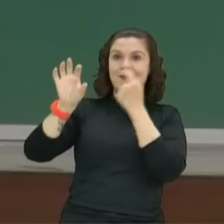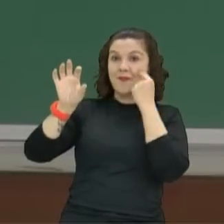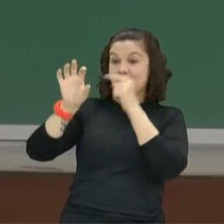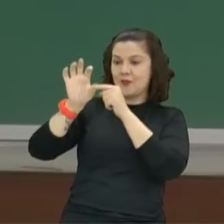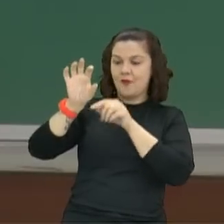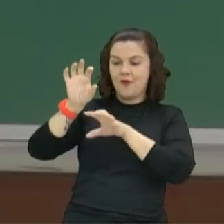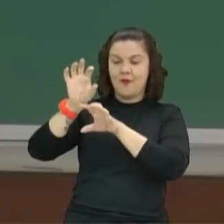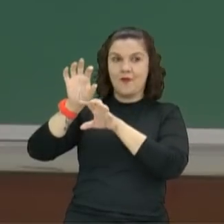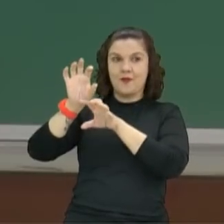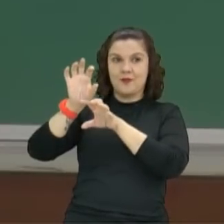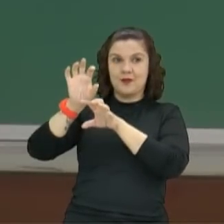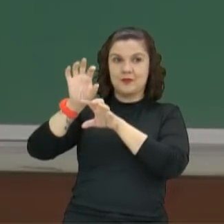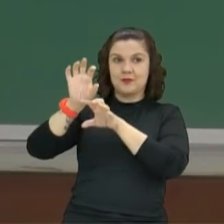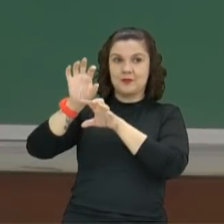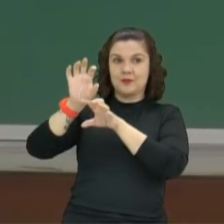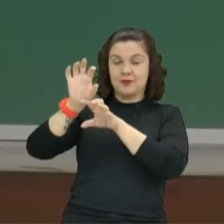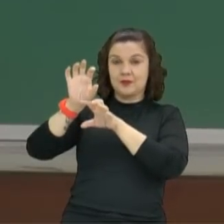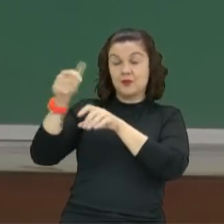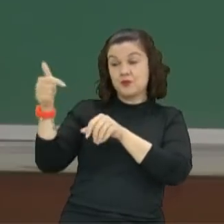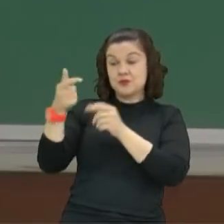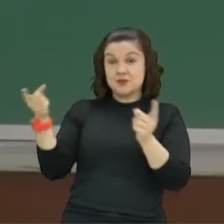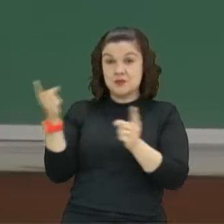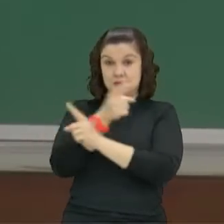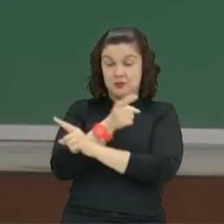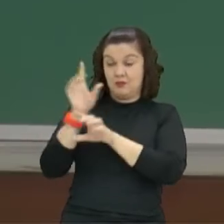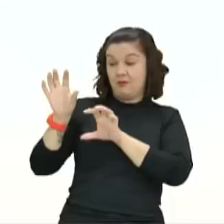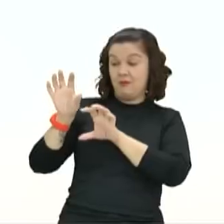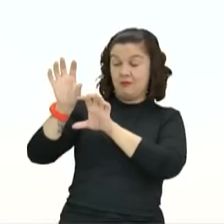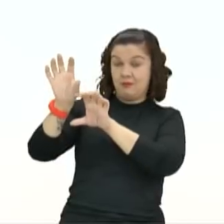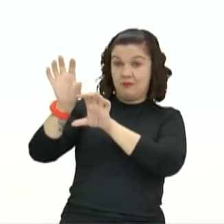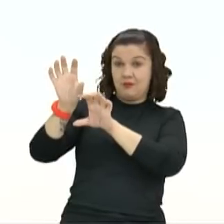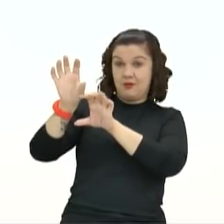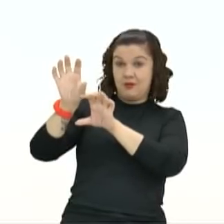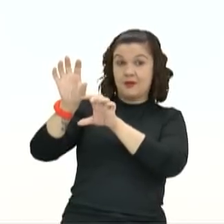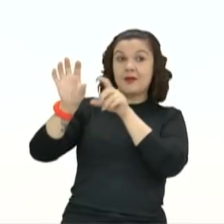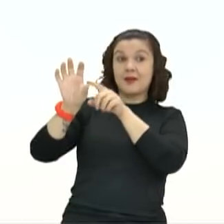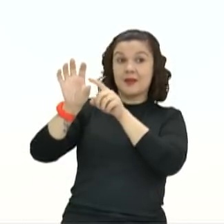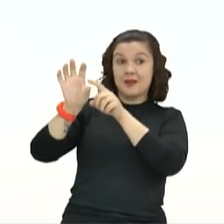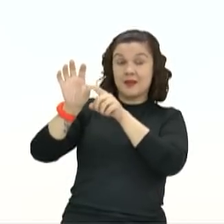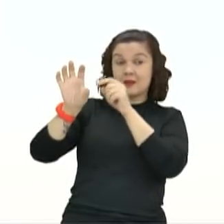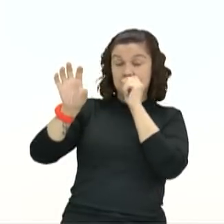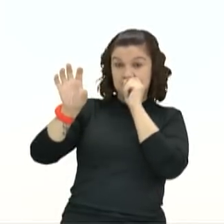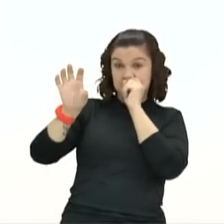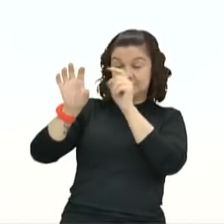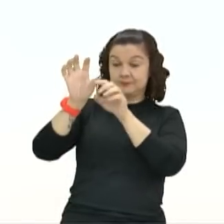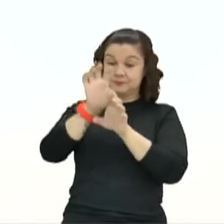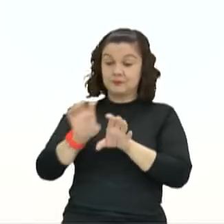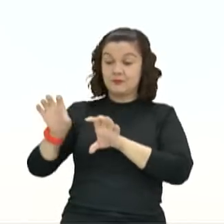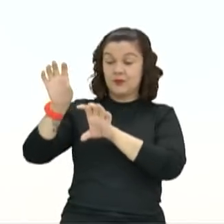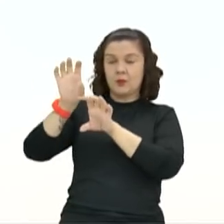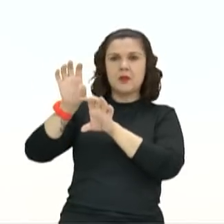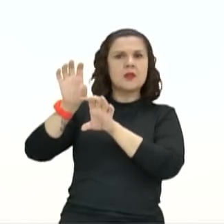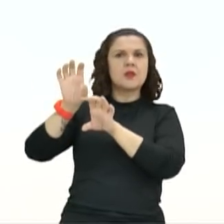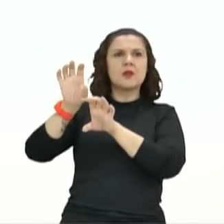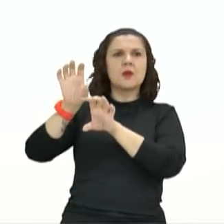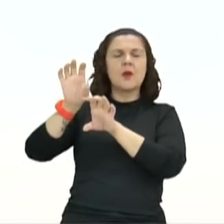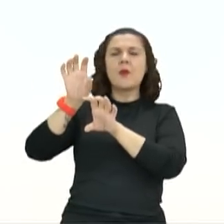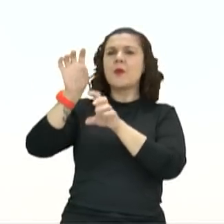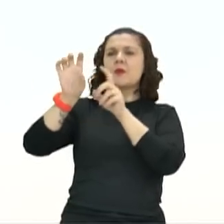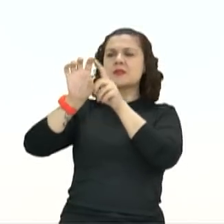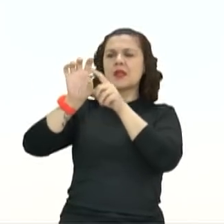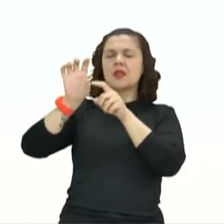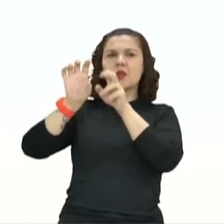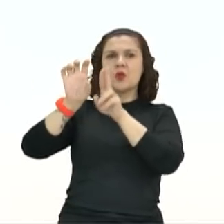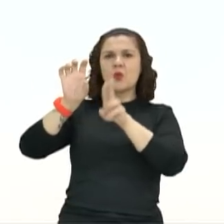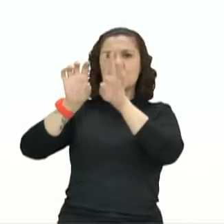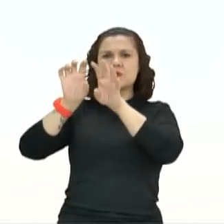ó? Nosso logaritmando, o antilogaritmo, que é a mesma coisa, tá? Tem aqui um expoente. E esse expoente,